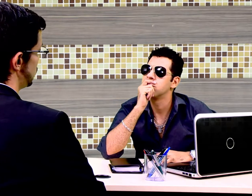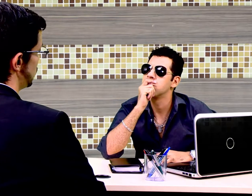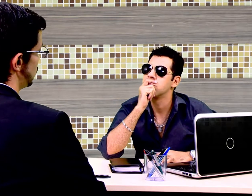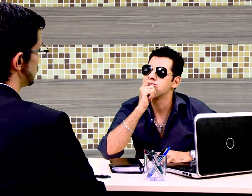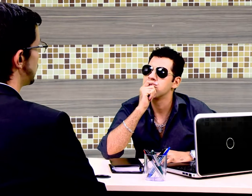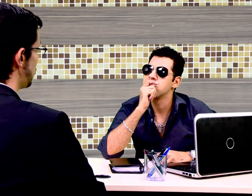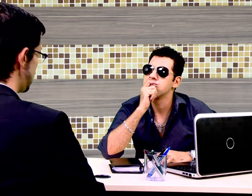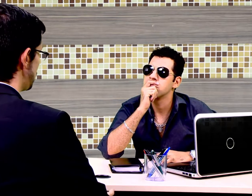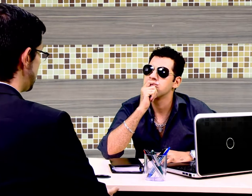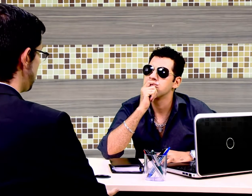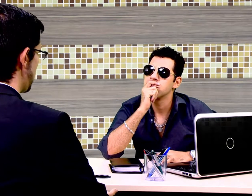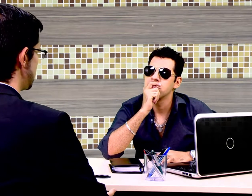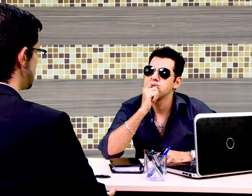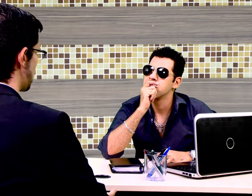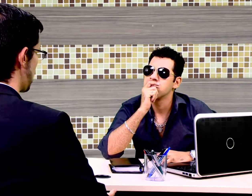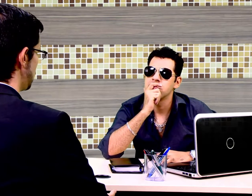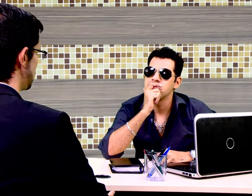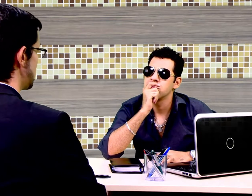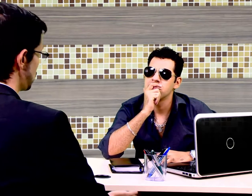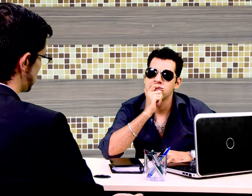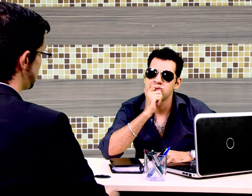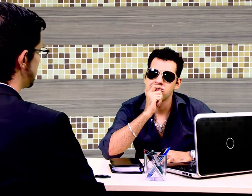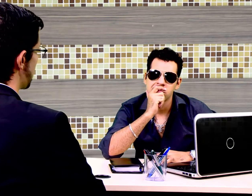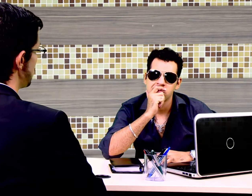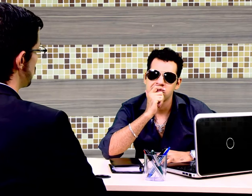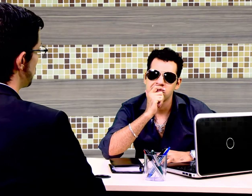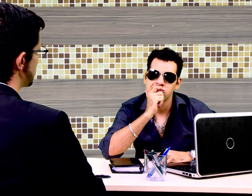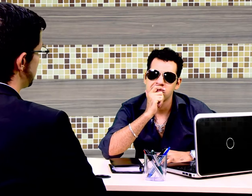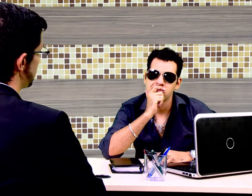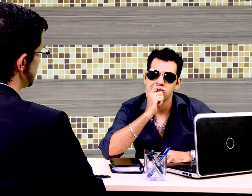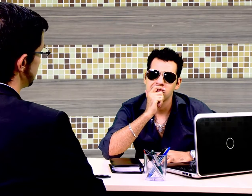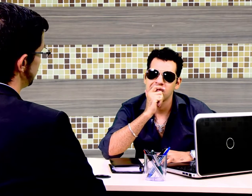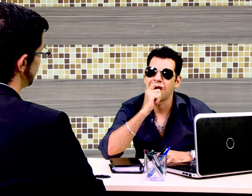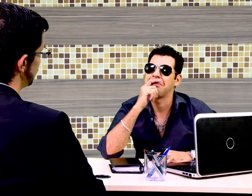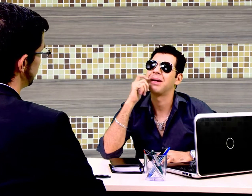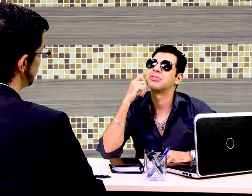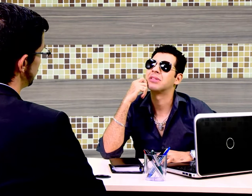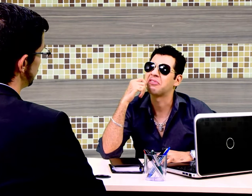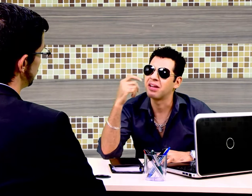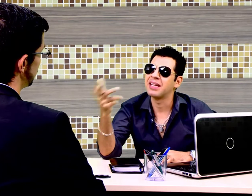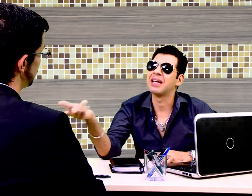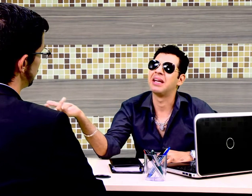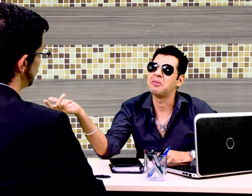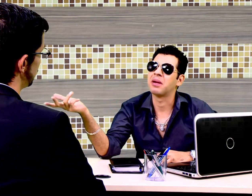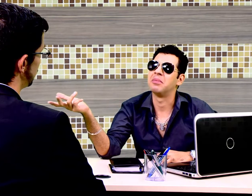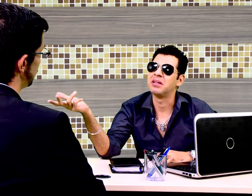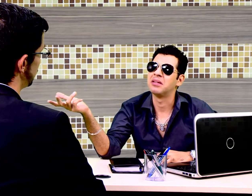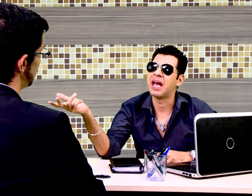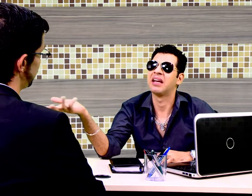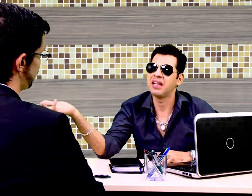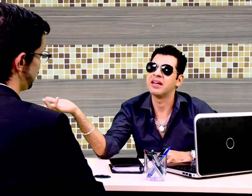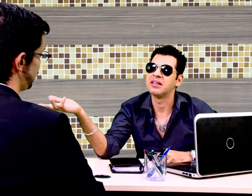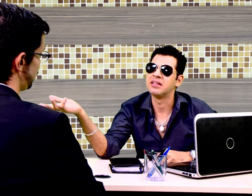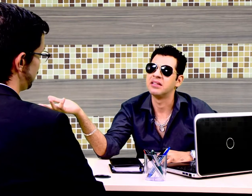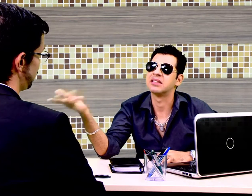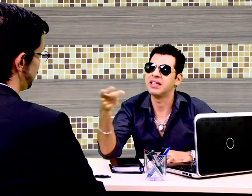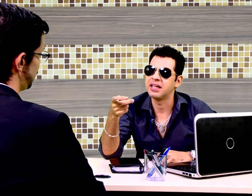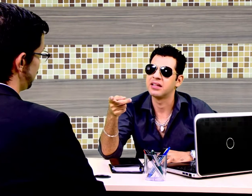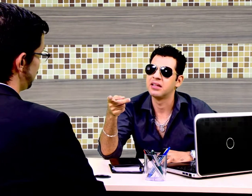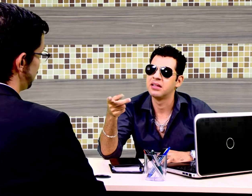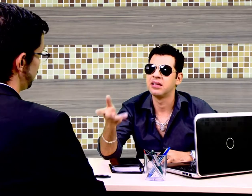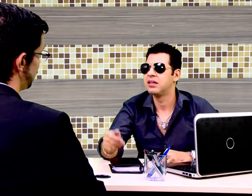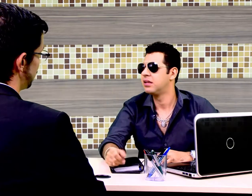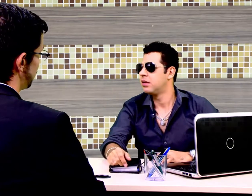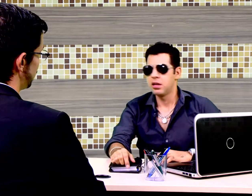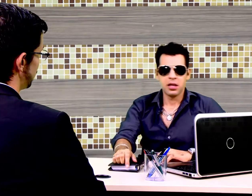ativo os valores do ICMS destacados nas notas fiscais de compras da empresa? Rapaz, tu tá falando é grego pra mim. É grega? Isso aí é?